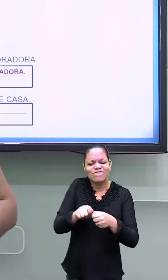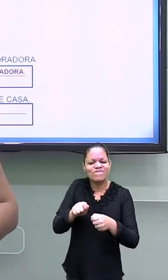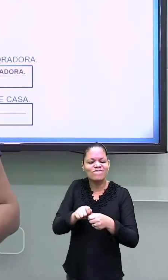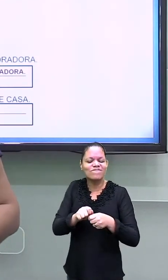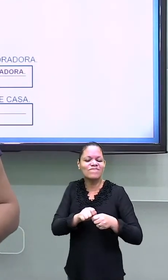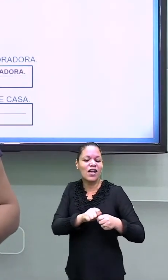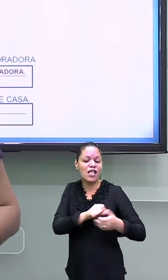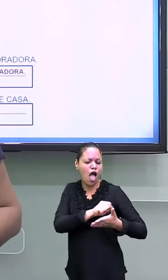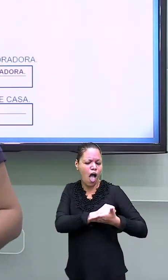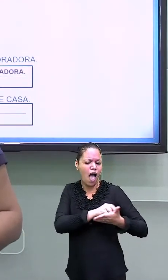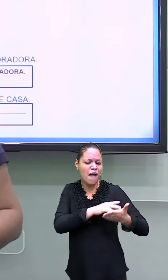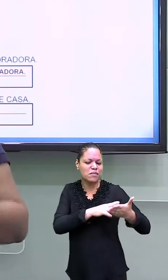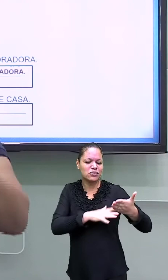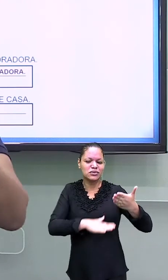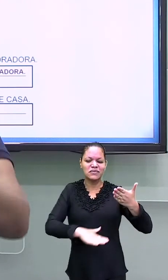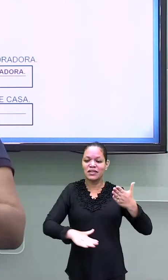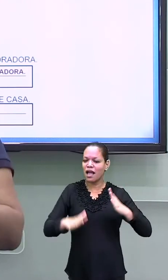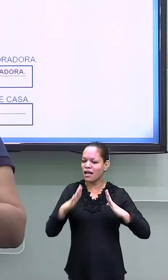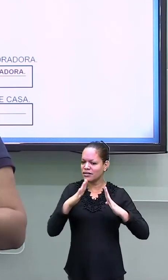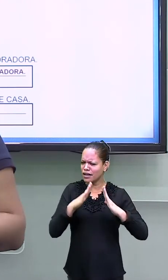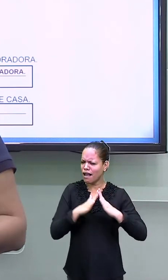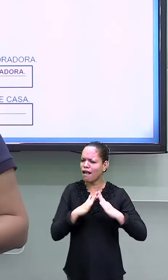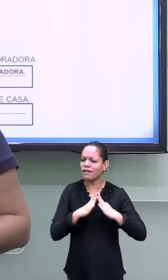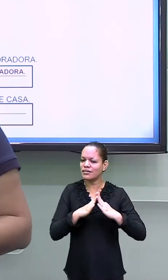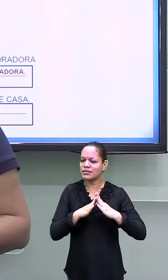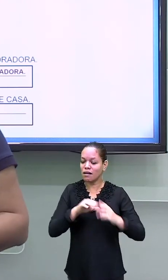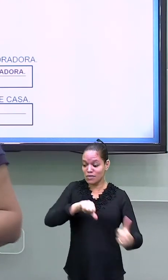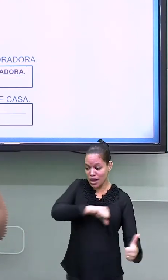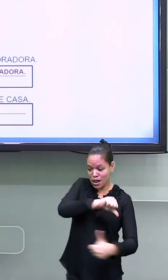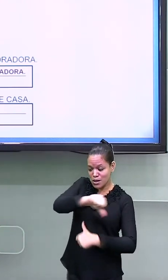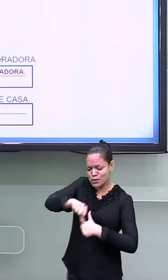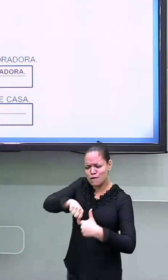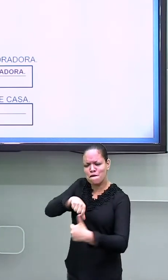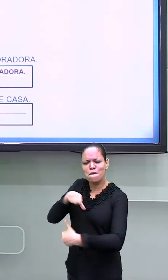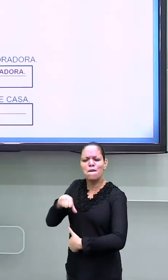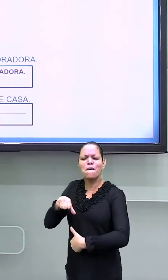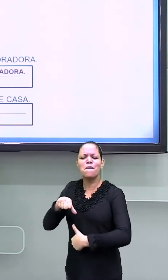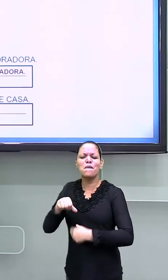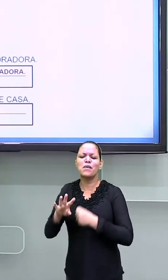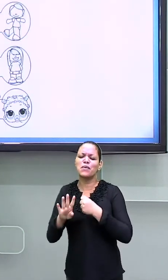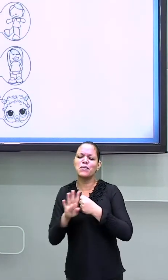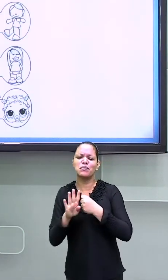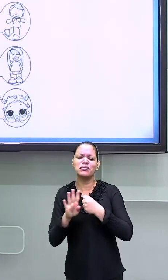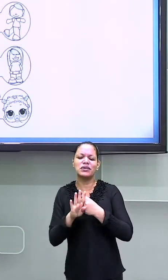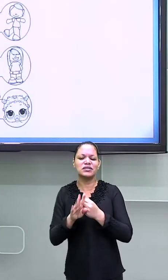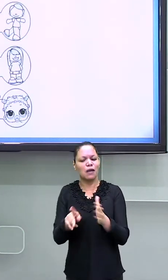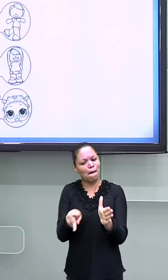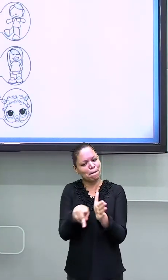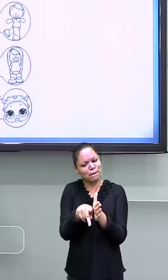nome próprio, um substantivo próprio. A gente conseguiu mudar colocando um substantivo próprio.